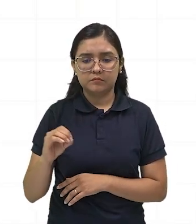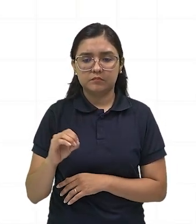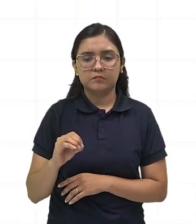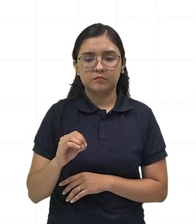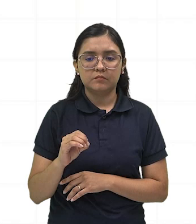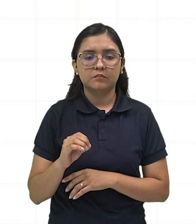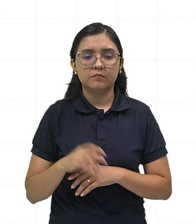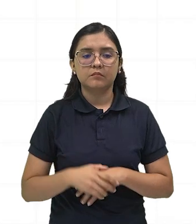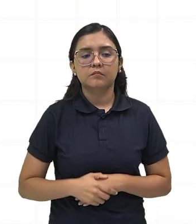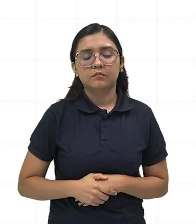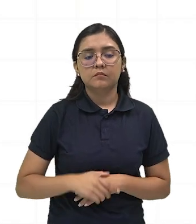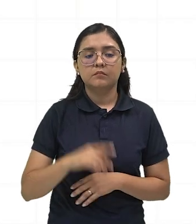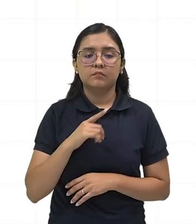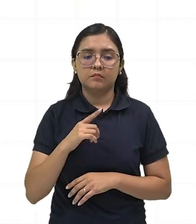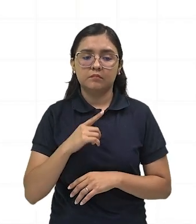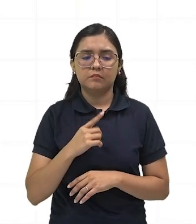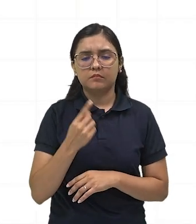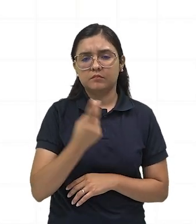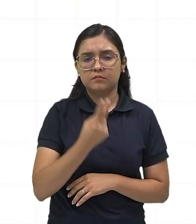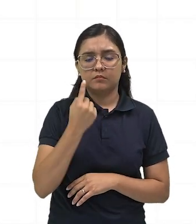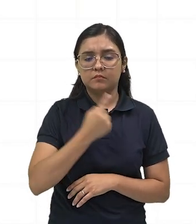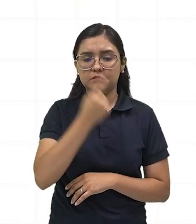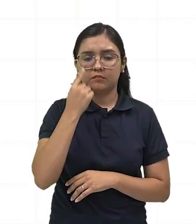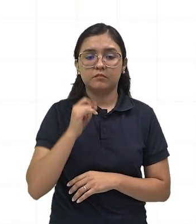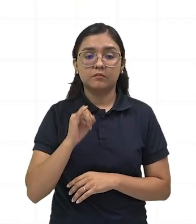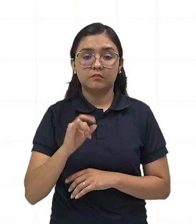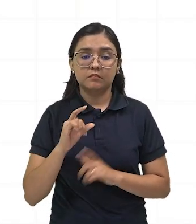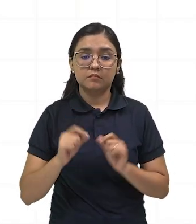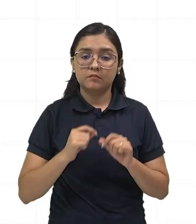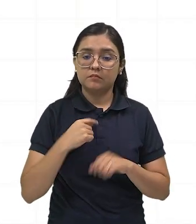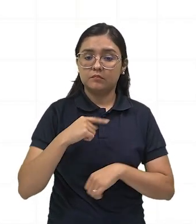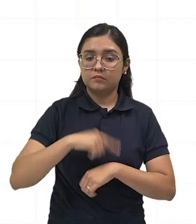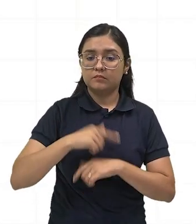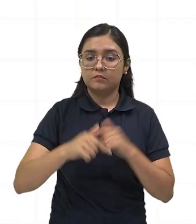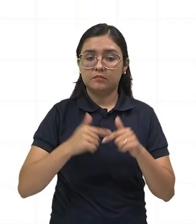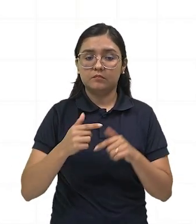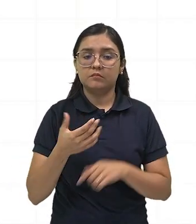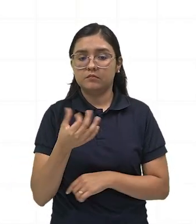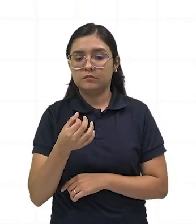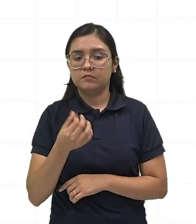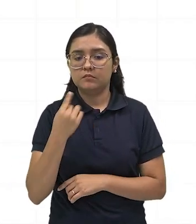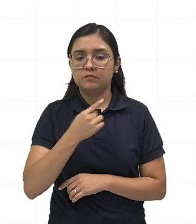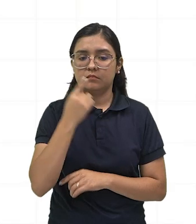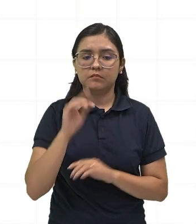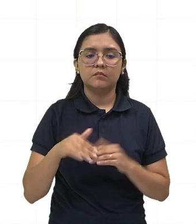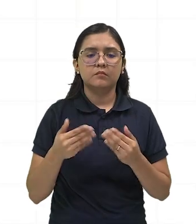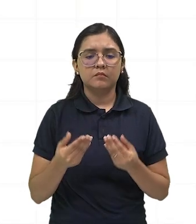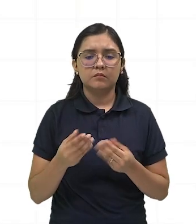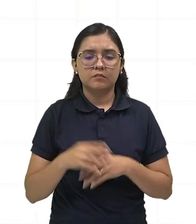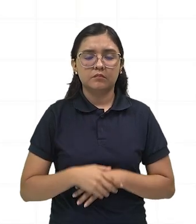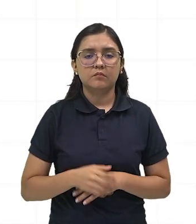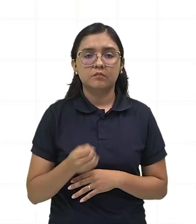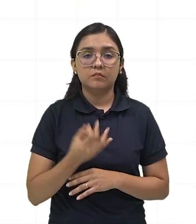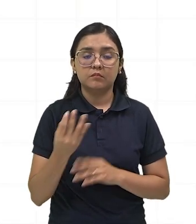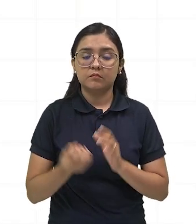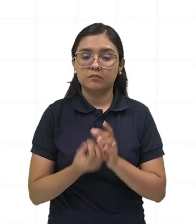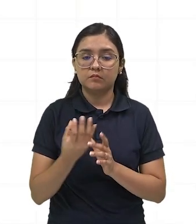2 horas. Se o tempo de trabalho for estendido para 6 horas, qual será a produção